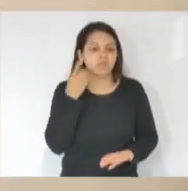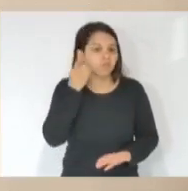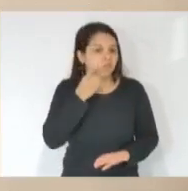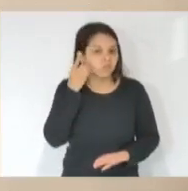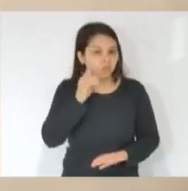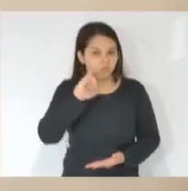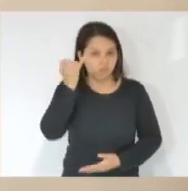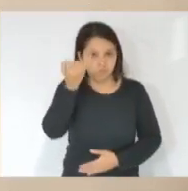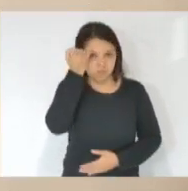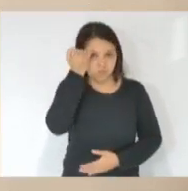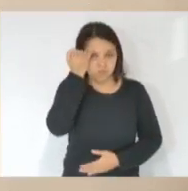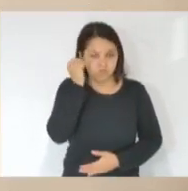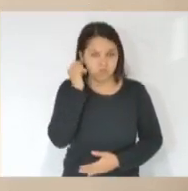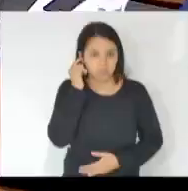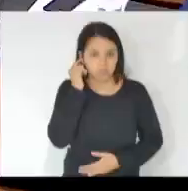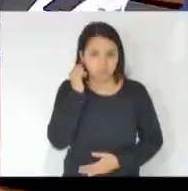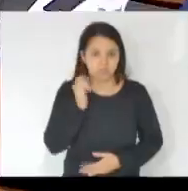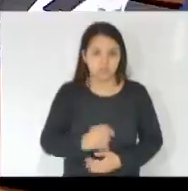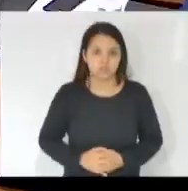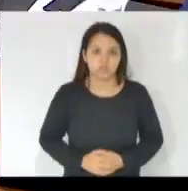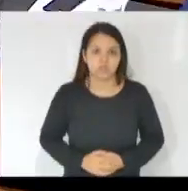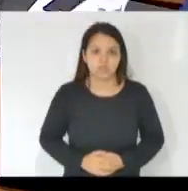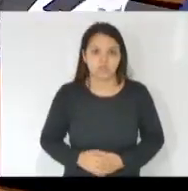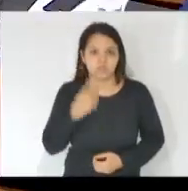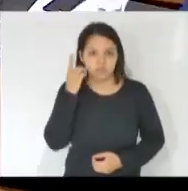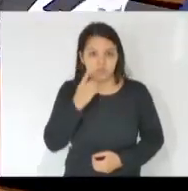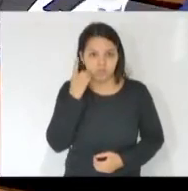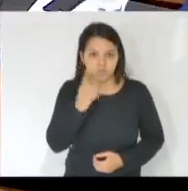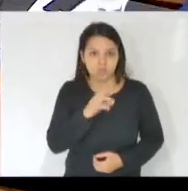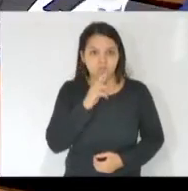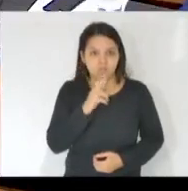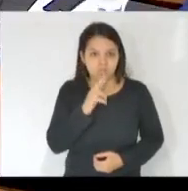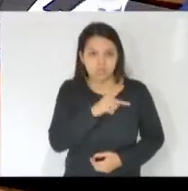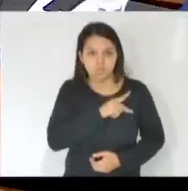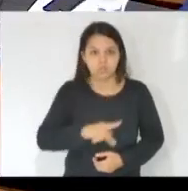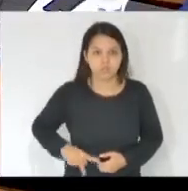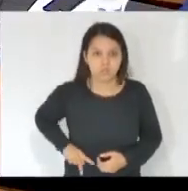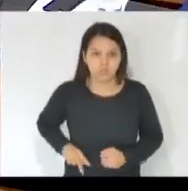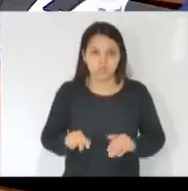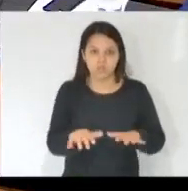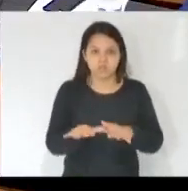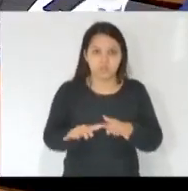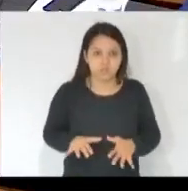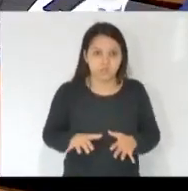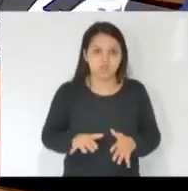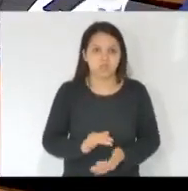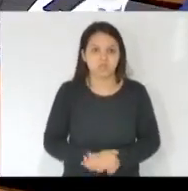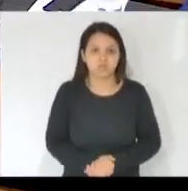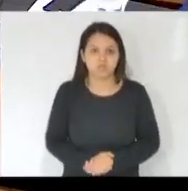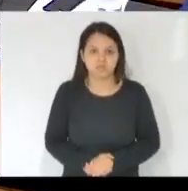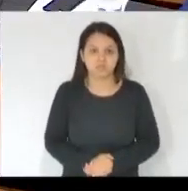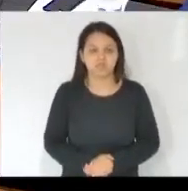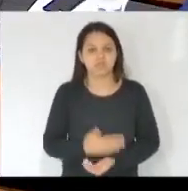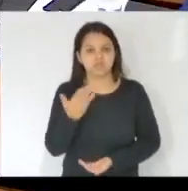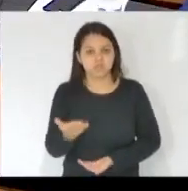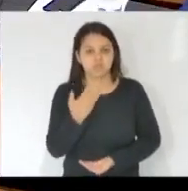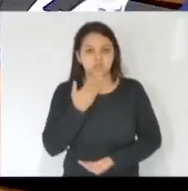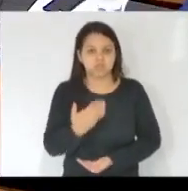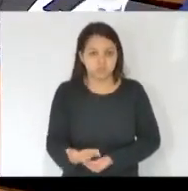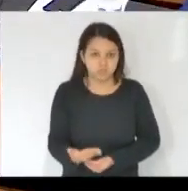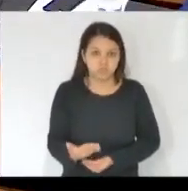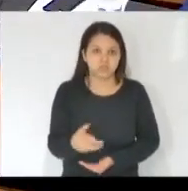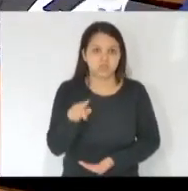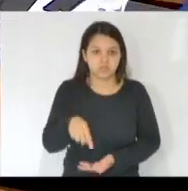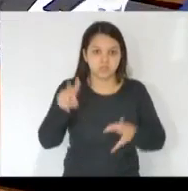Jair Mioto. Deputado Rodrigo Minotto, presidindo a sessão, esse requerimento levanta um tema